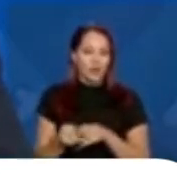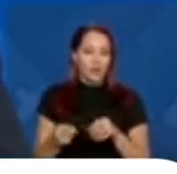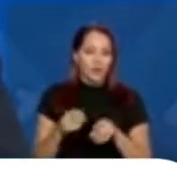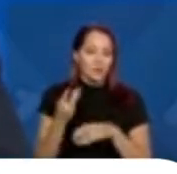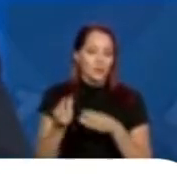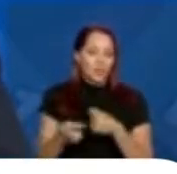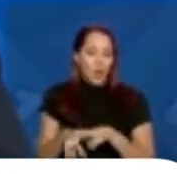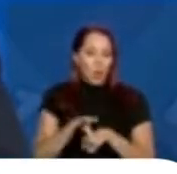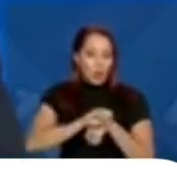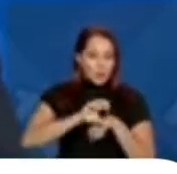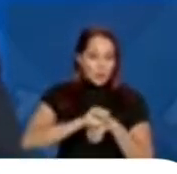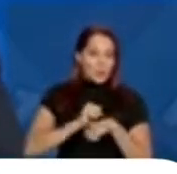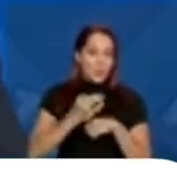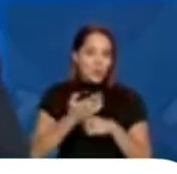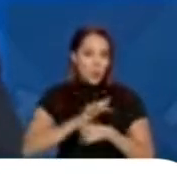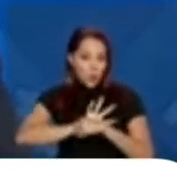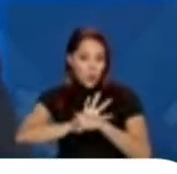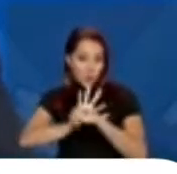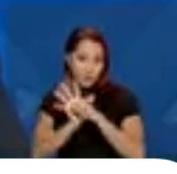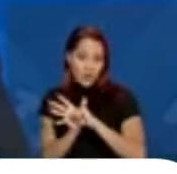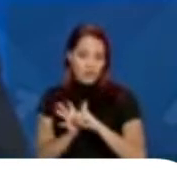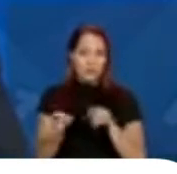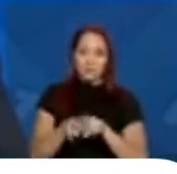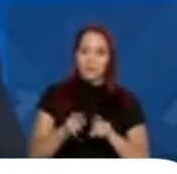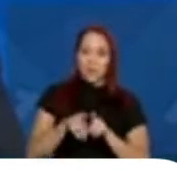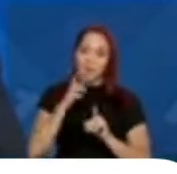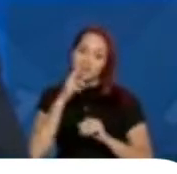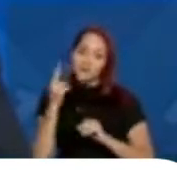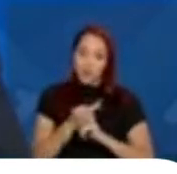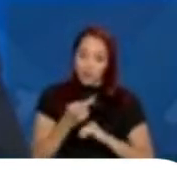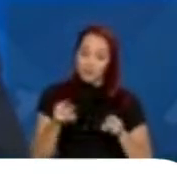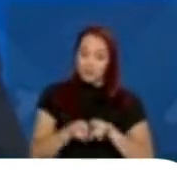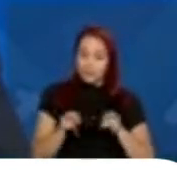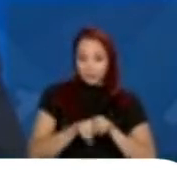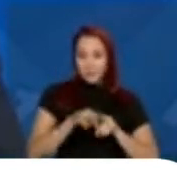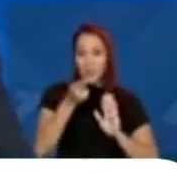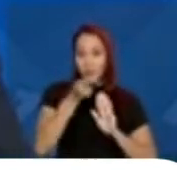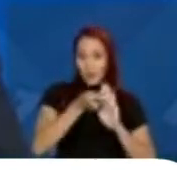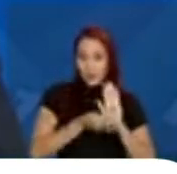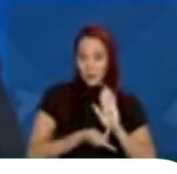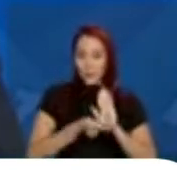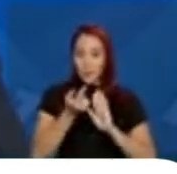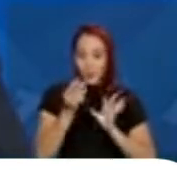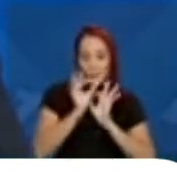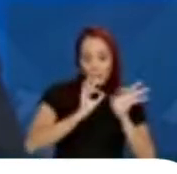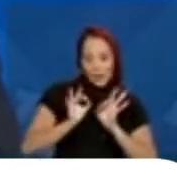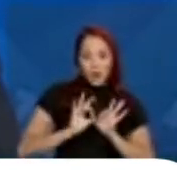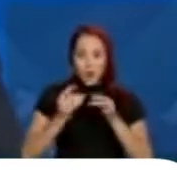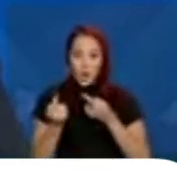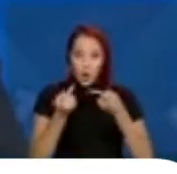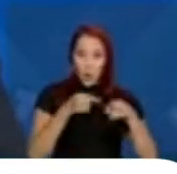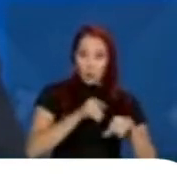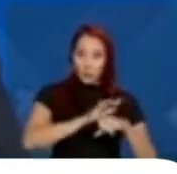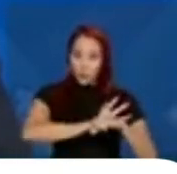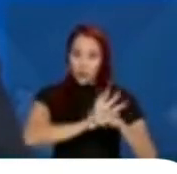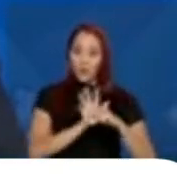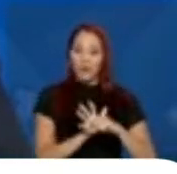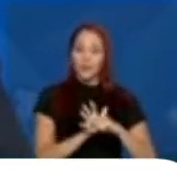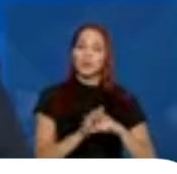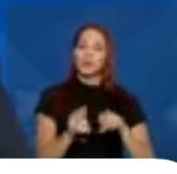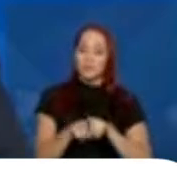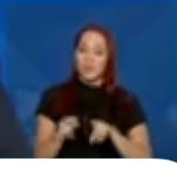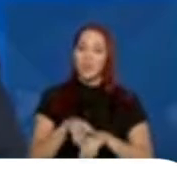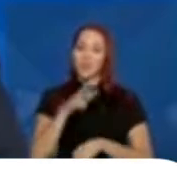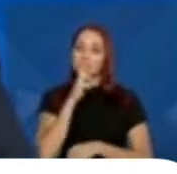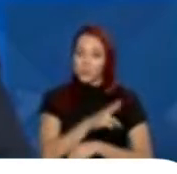pelo coronavírus e os seus resultados, como o planejamento para o combate ao coronavírus e seu